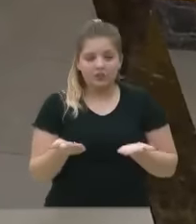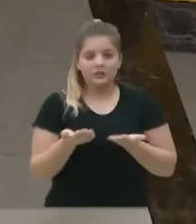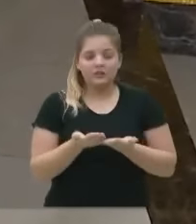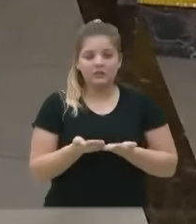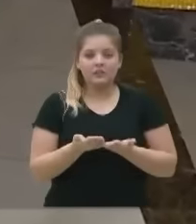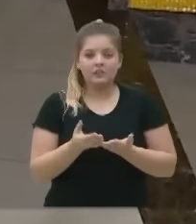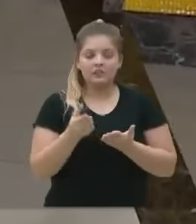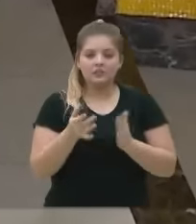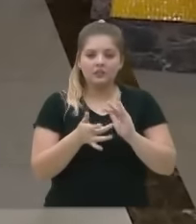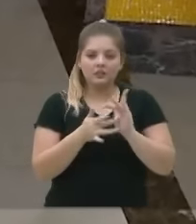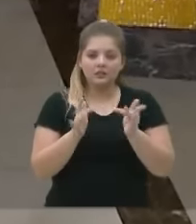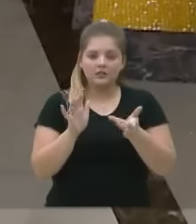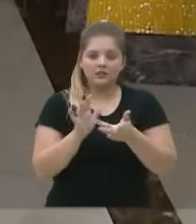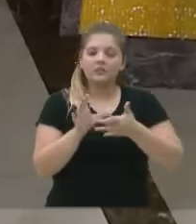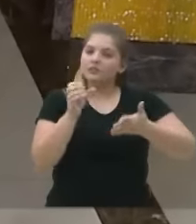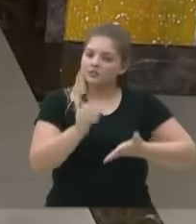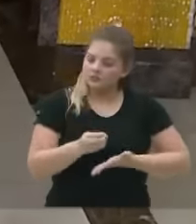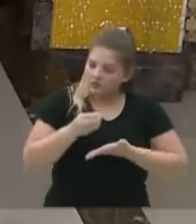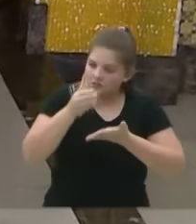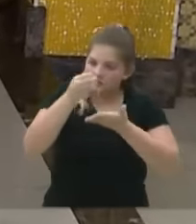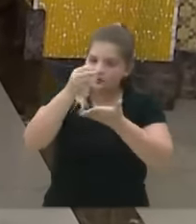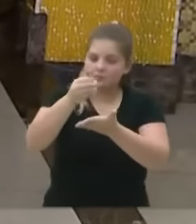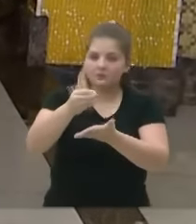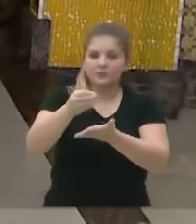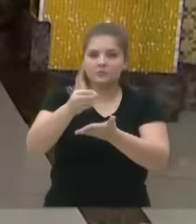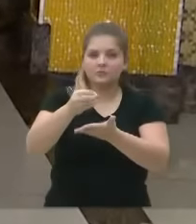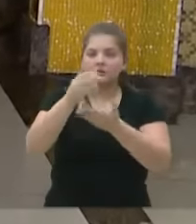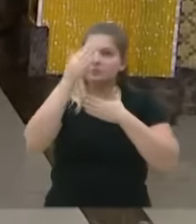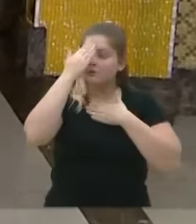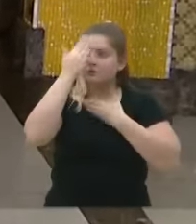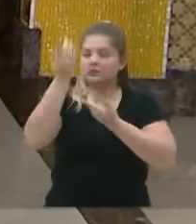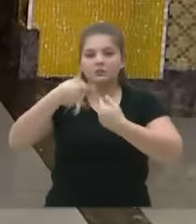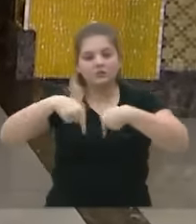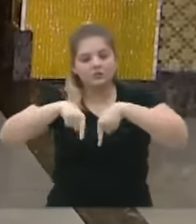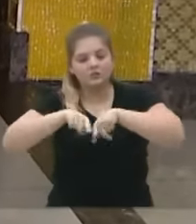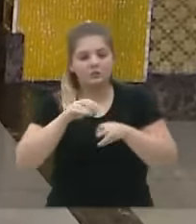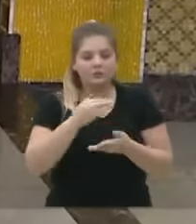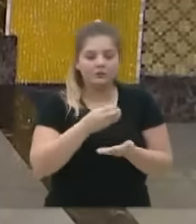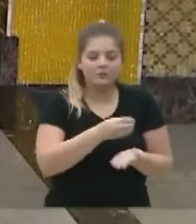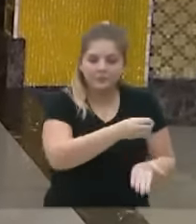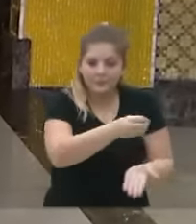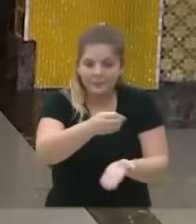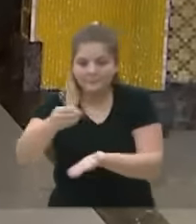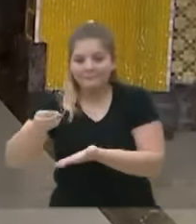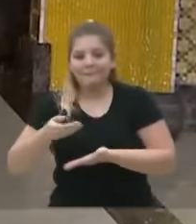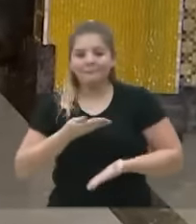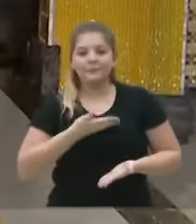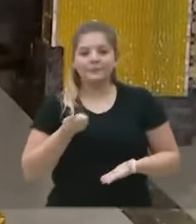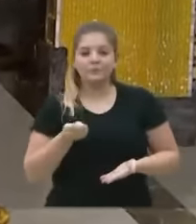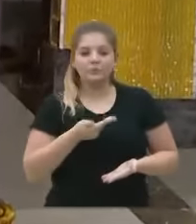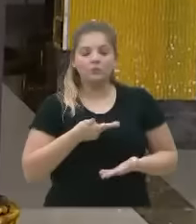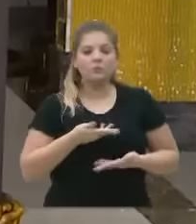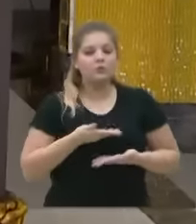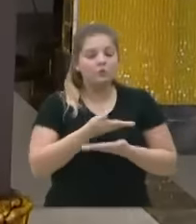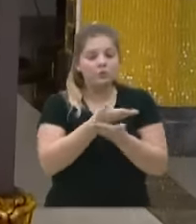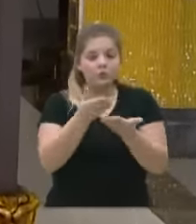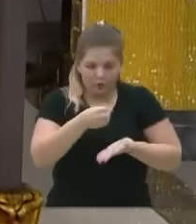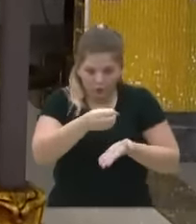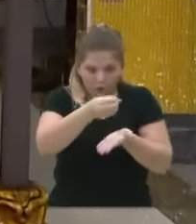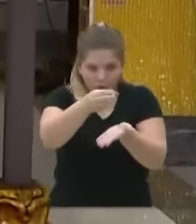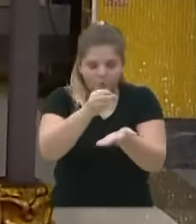Do mesmo modo, ao fim da ceia, ele tomou o cálice em suas mãos, deu graças novamente e entregou a seus discípulos,